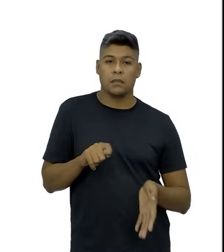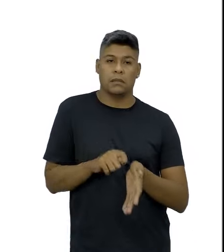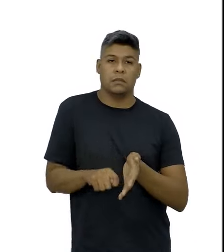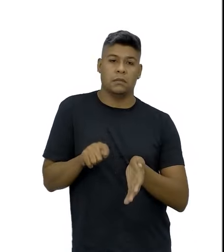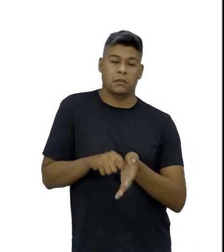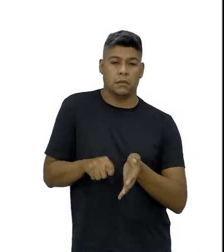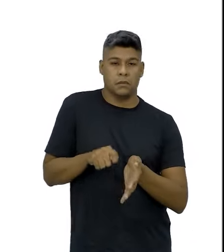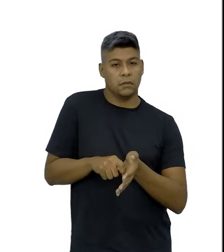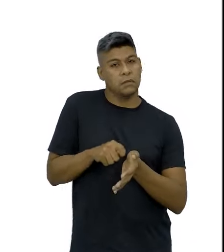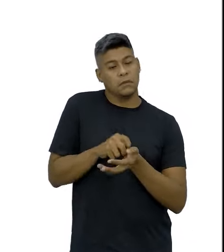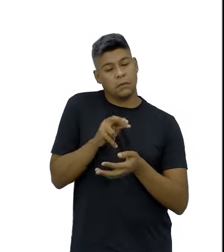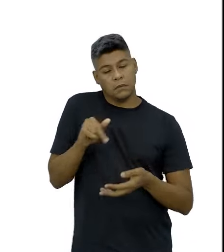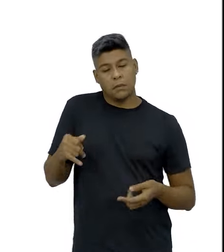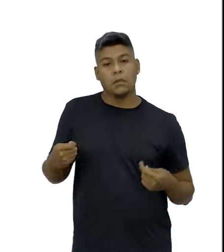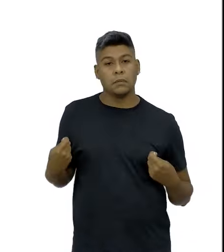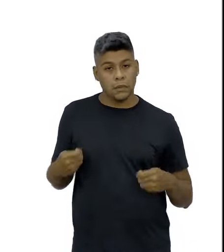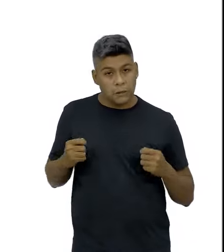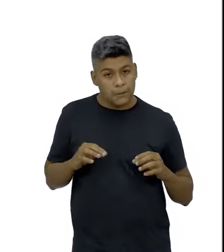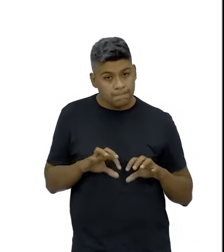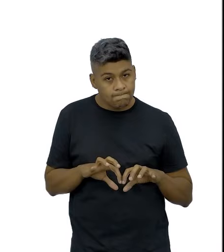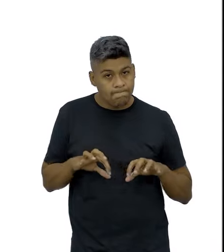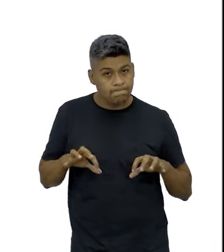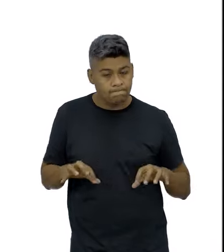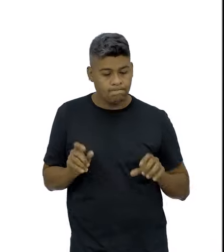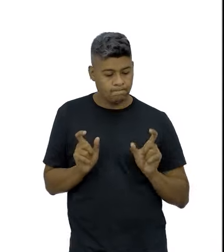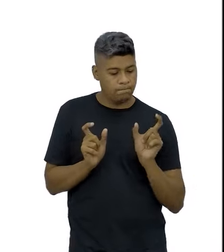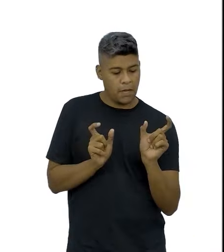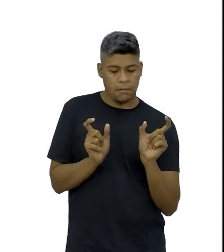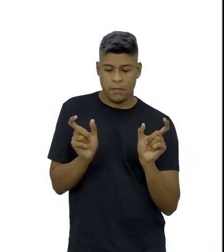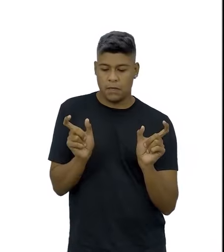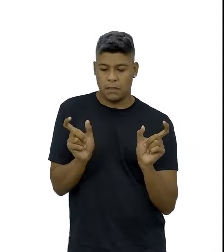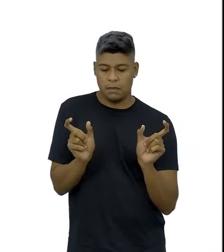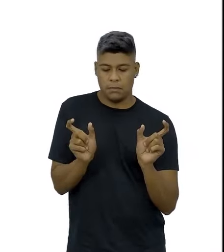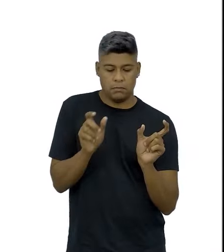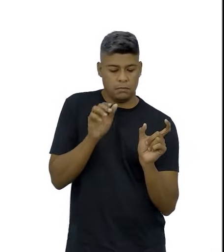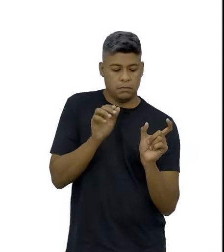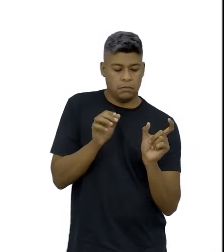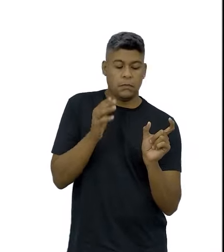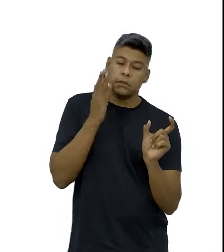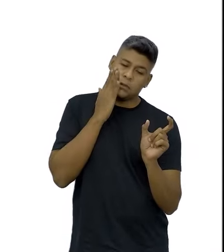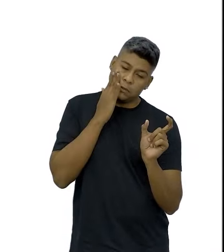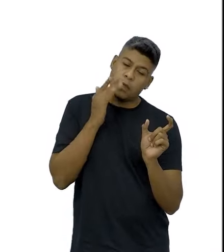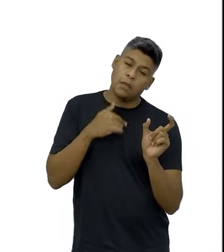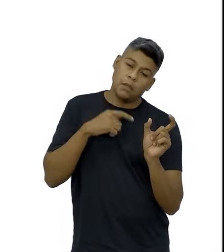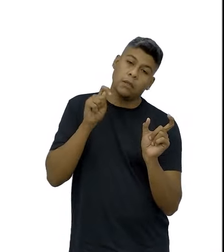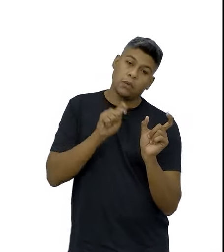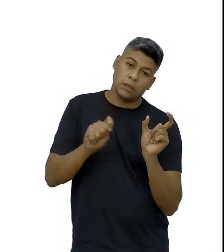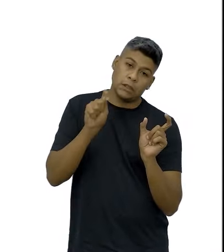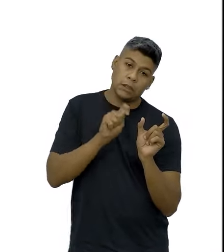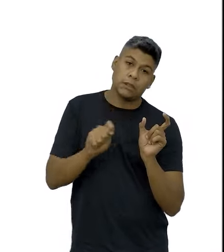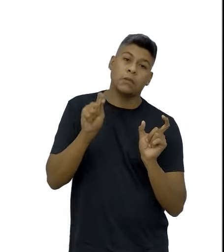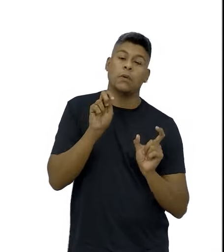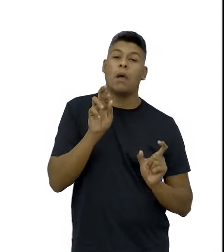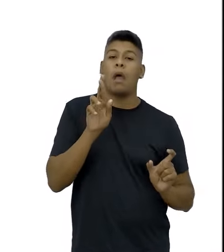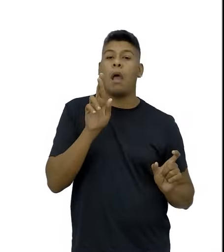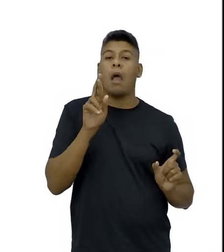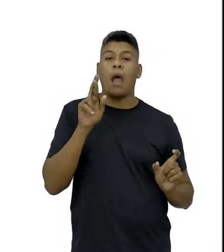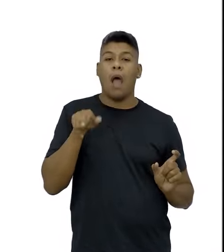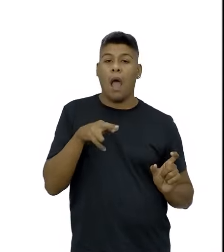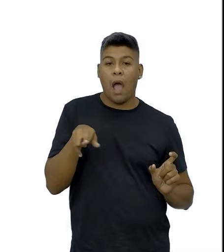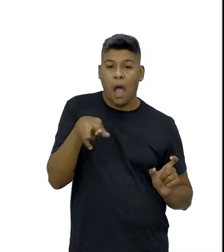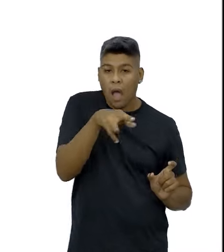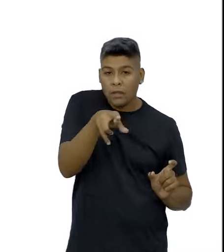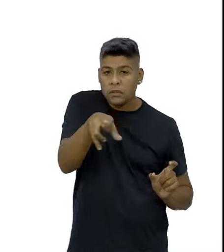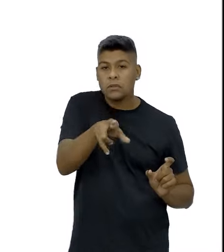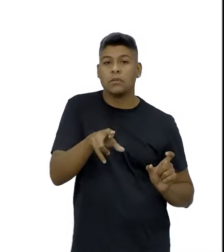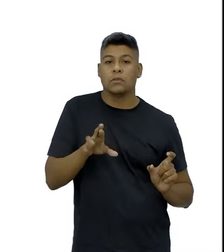escrevê-lo, explicita segmentações enquanto escreve. Ah, sim, eu devo escrever: o rato roeu a roupa do